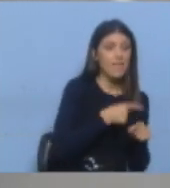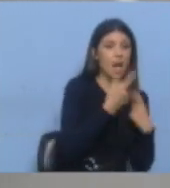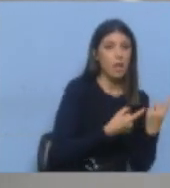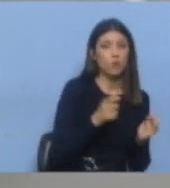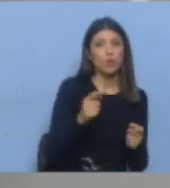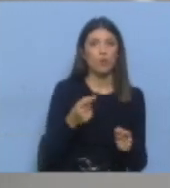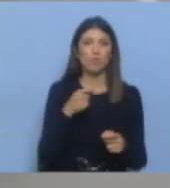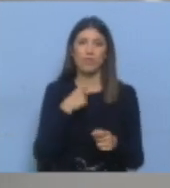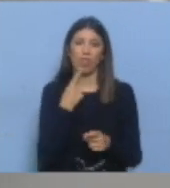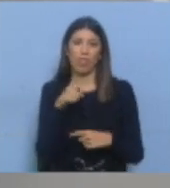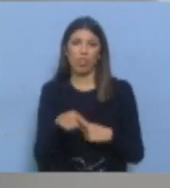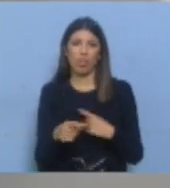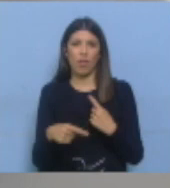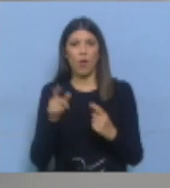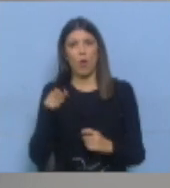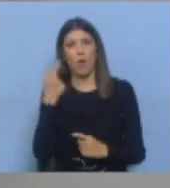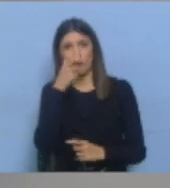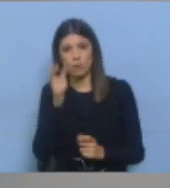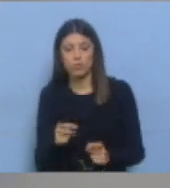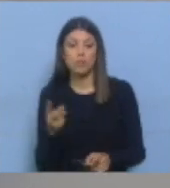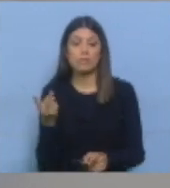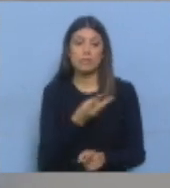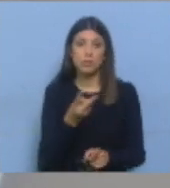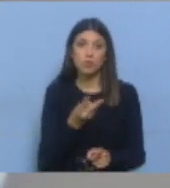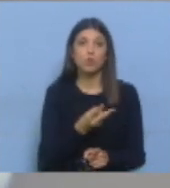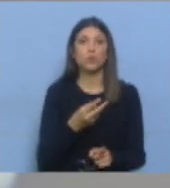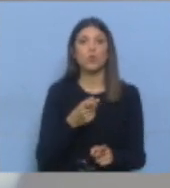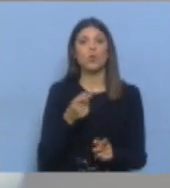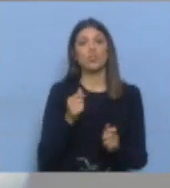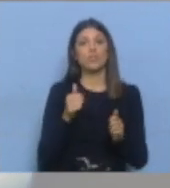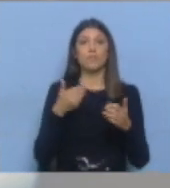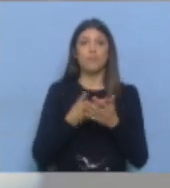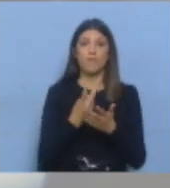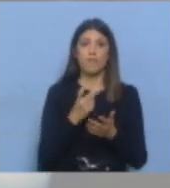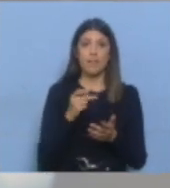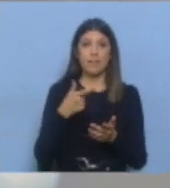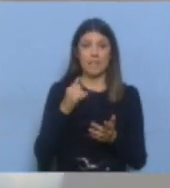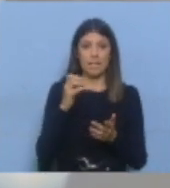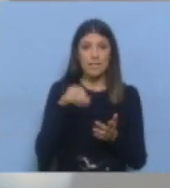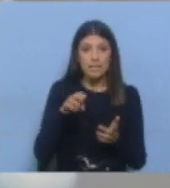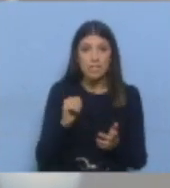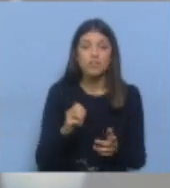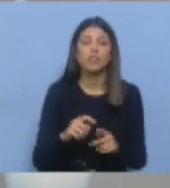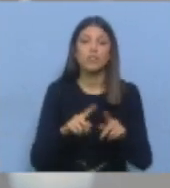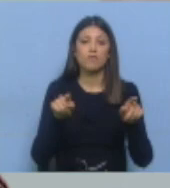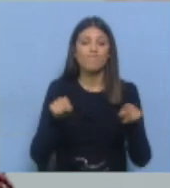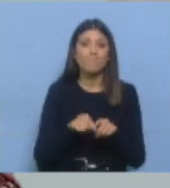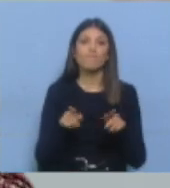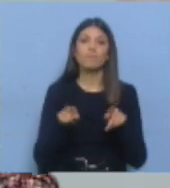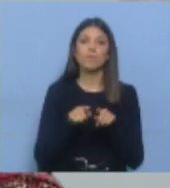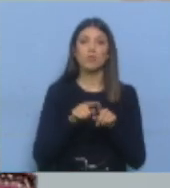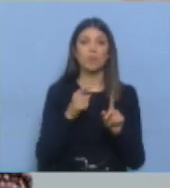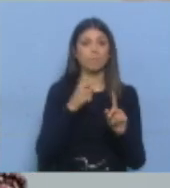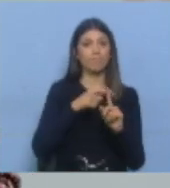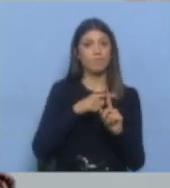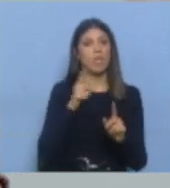aprofundar com os nossos convidados, dois vaticanistas portugueses, Aura Miguel, jornalista da Renascença, e também Otávio Carmo, chefe de